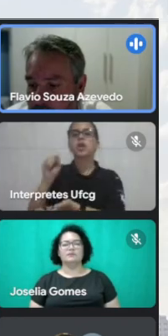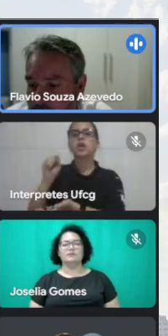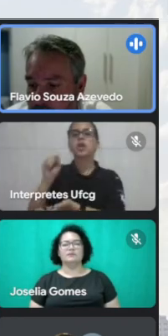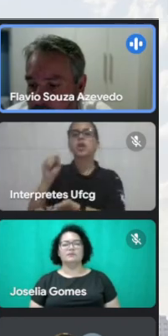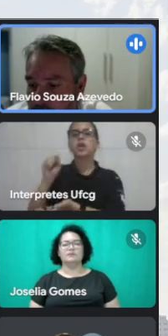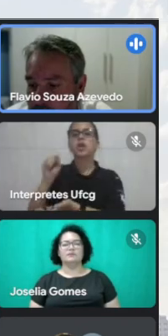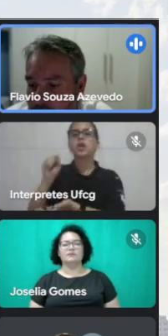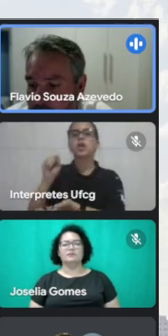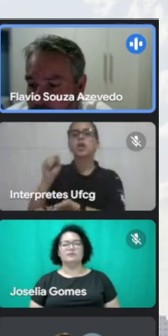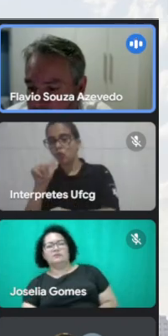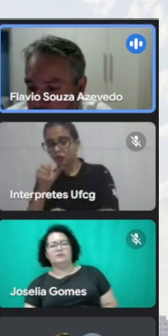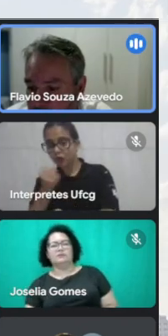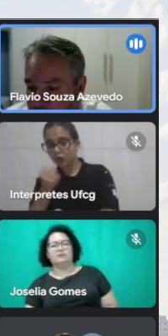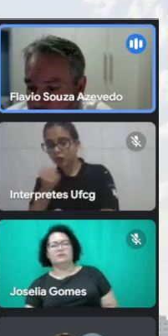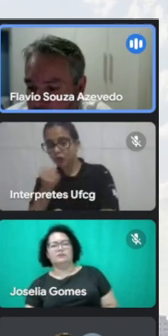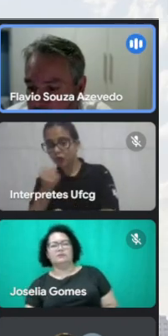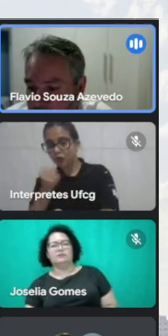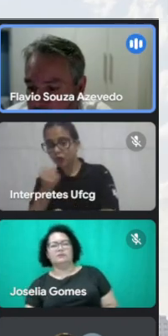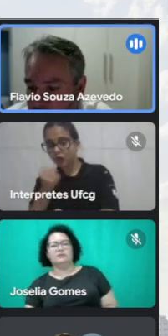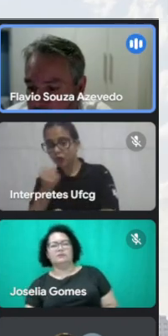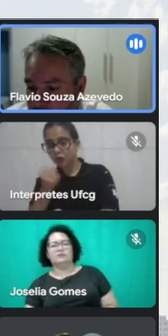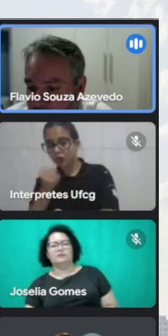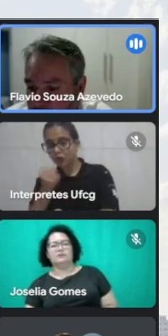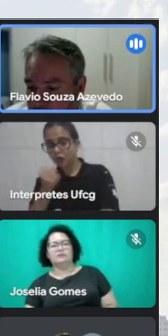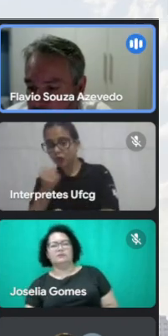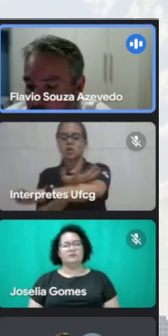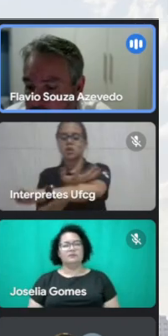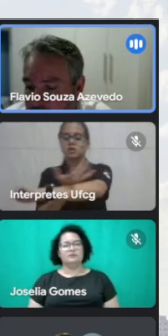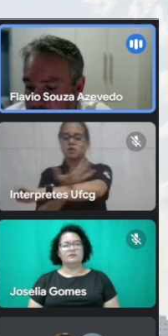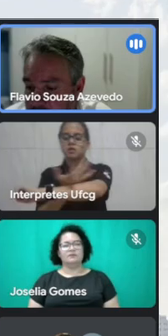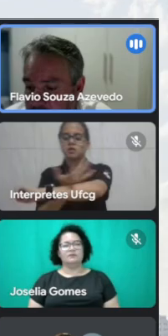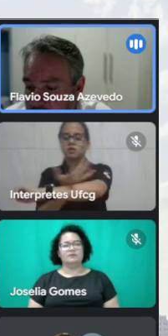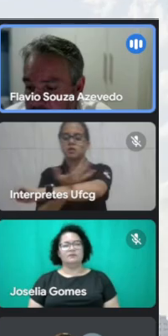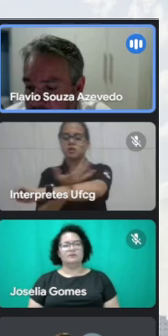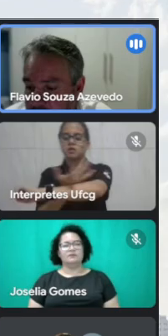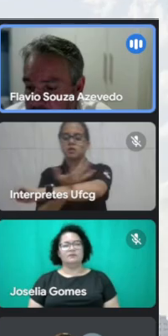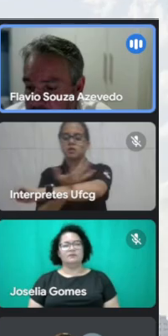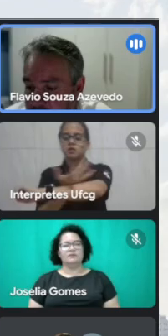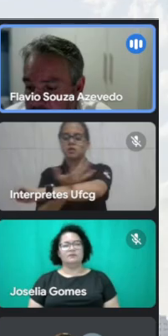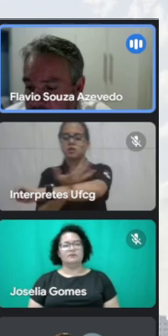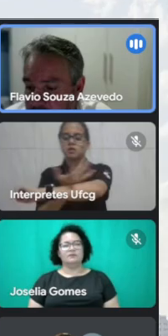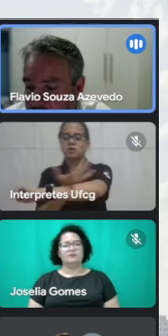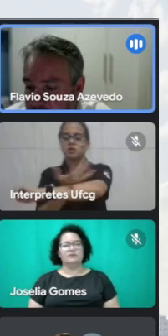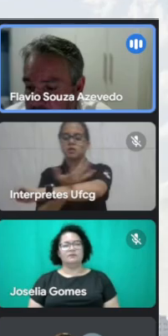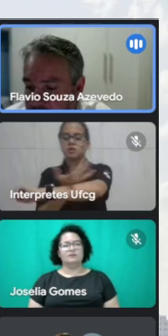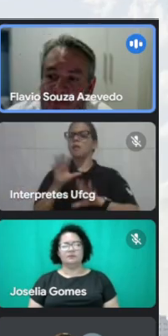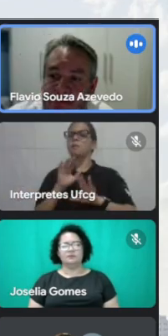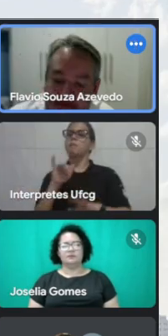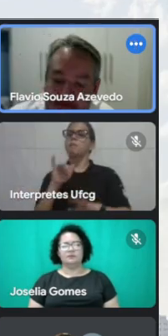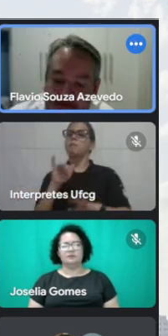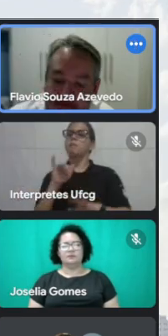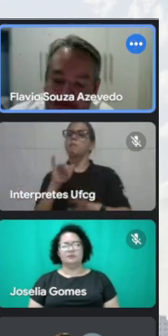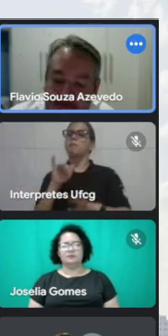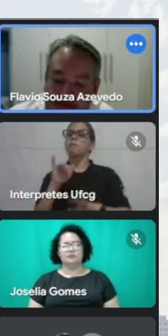para abrigar aí as plantas, as mudas das plantas, para serem plantadas aí no jardim, né.